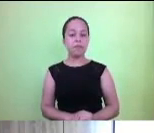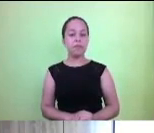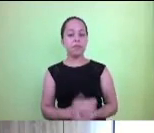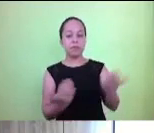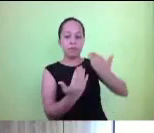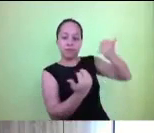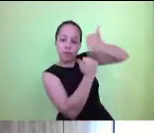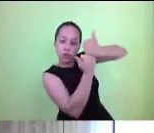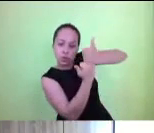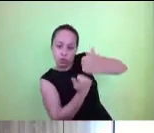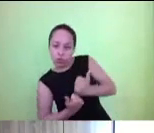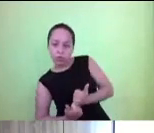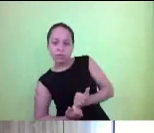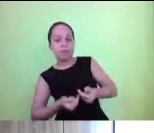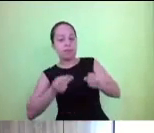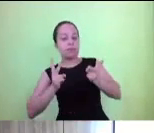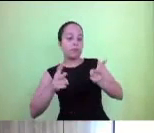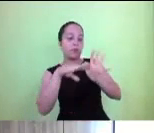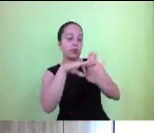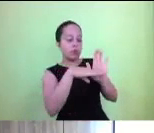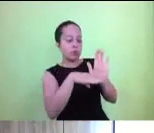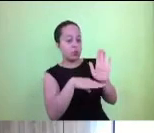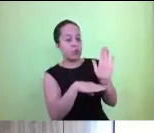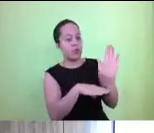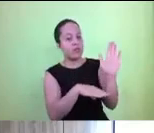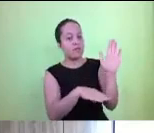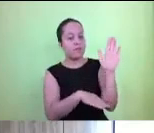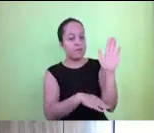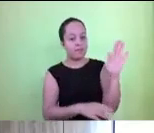Na sequência, os suplentes.